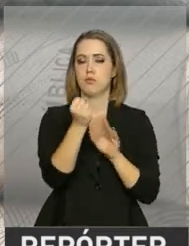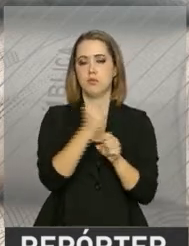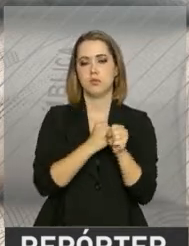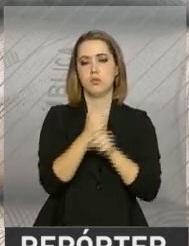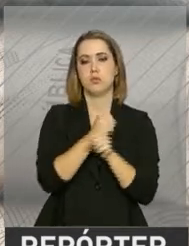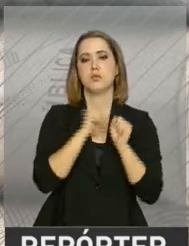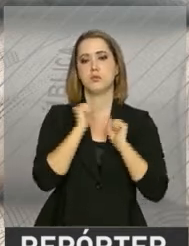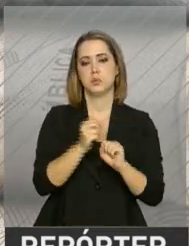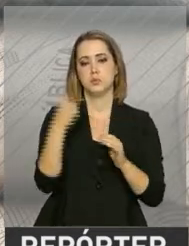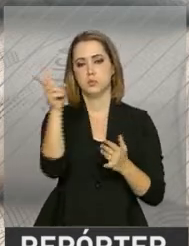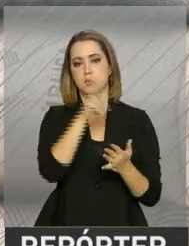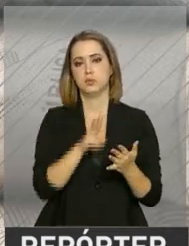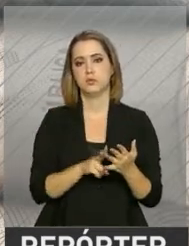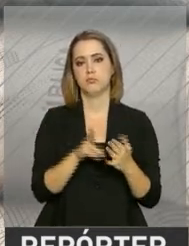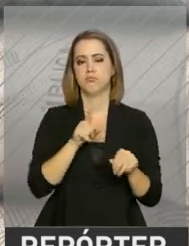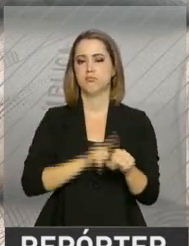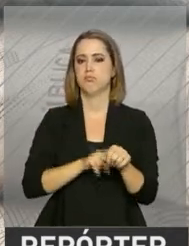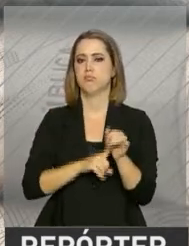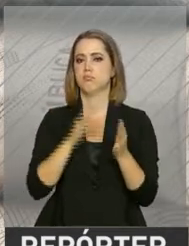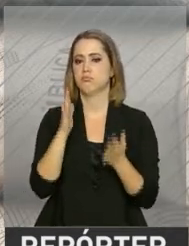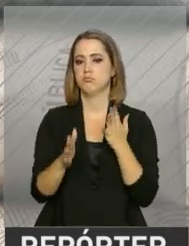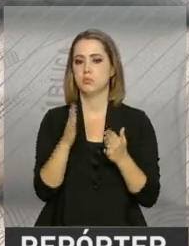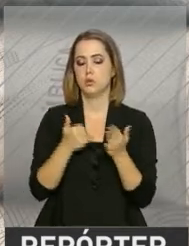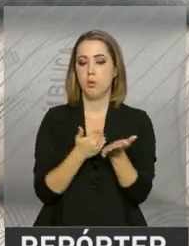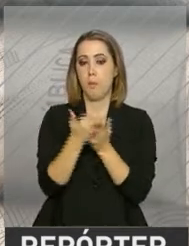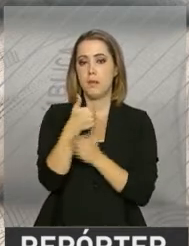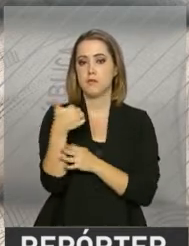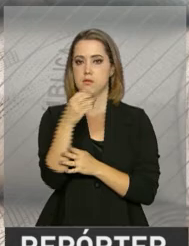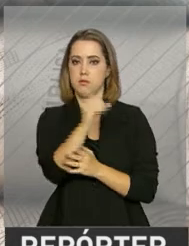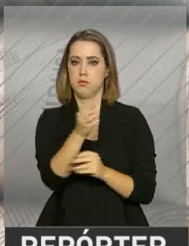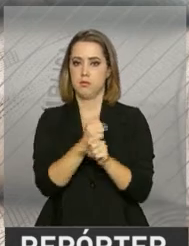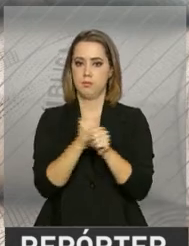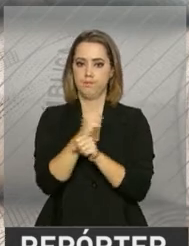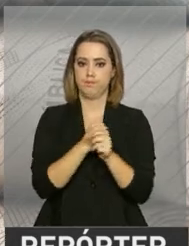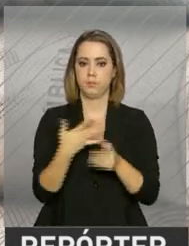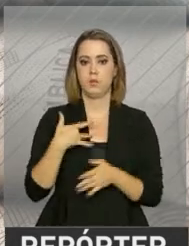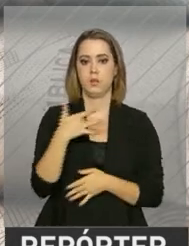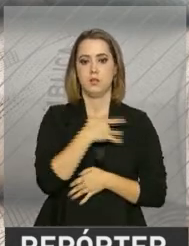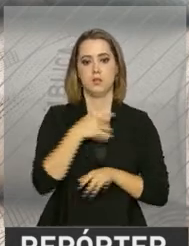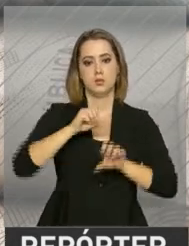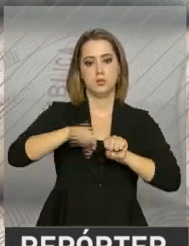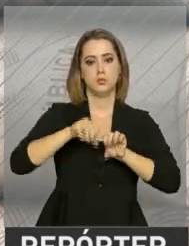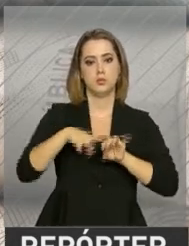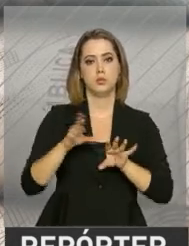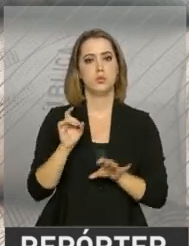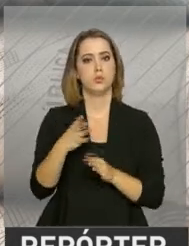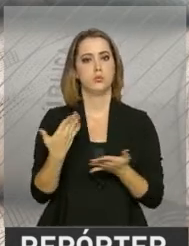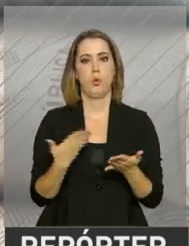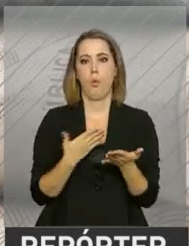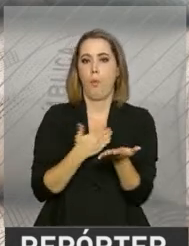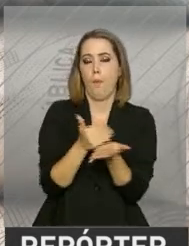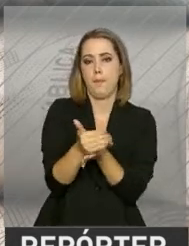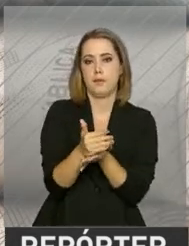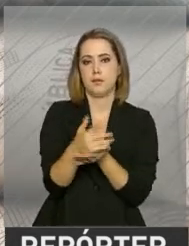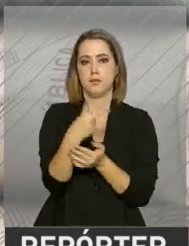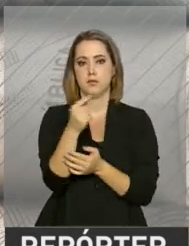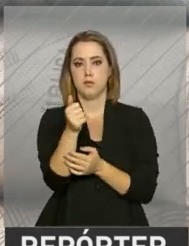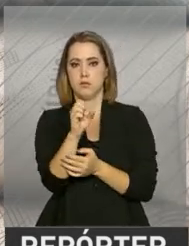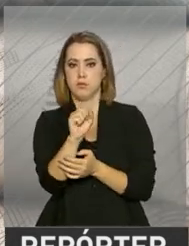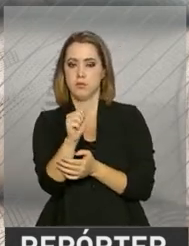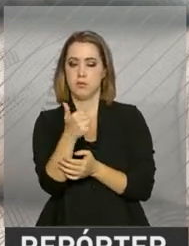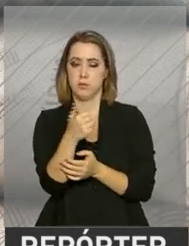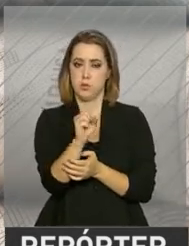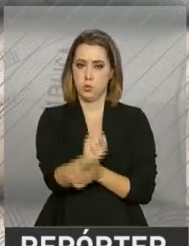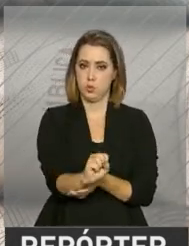poderão ser revistas no meio do período a partir do 10º ano saúde educação só entra no novo regime fiscal a partir